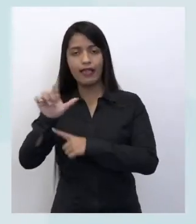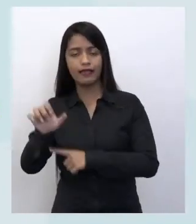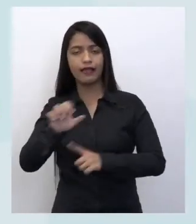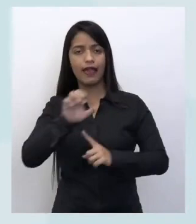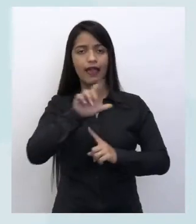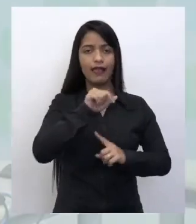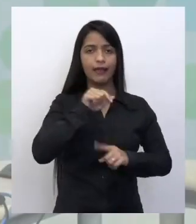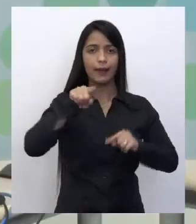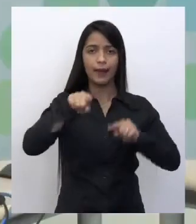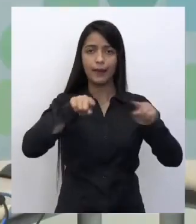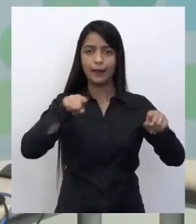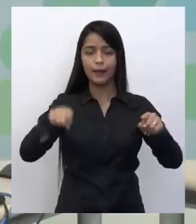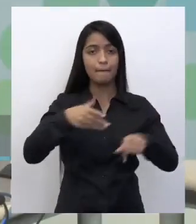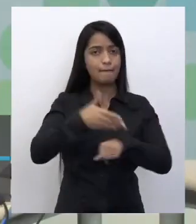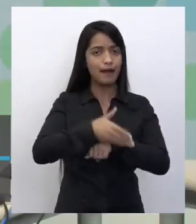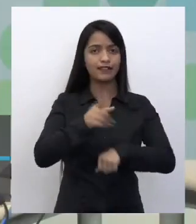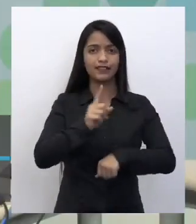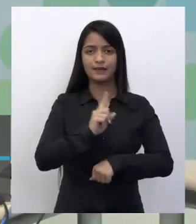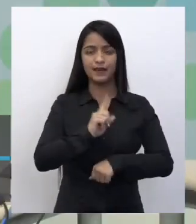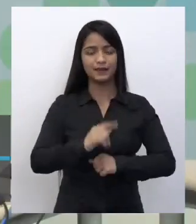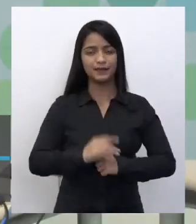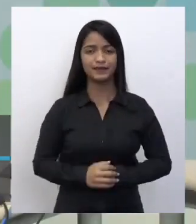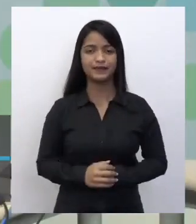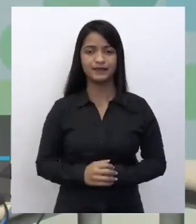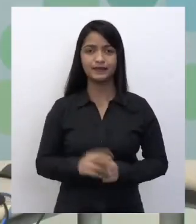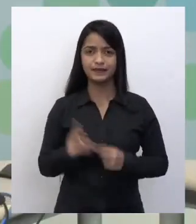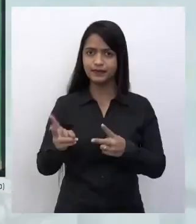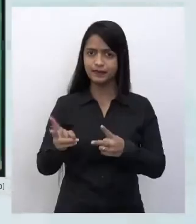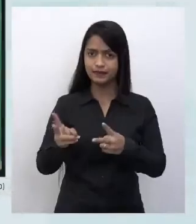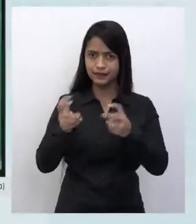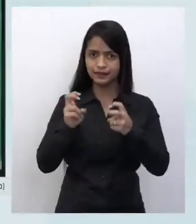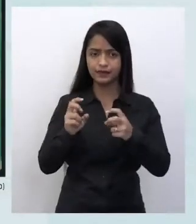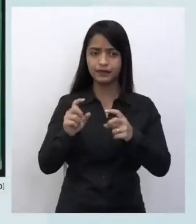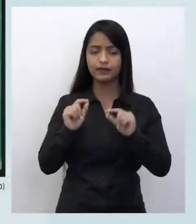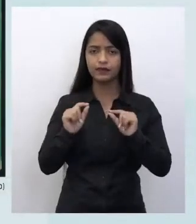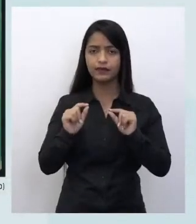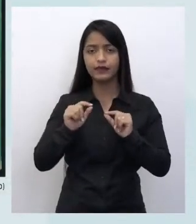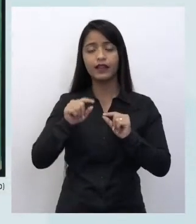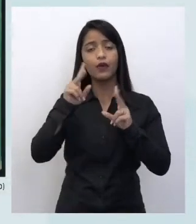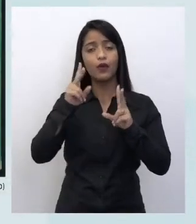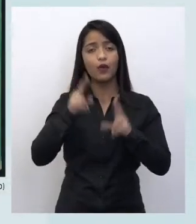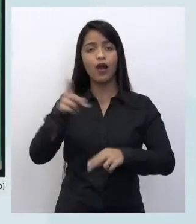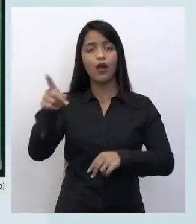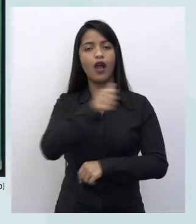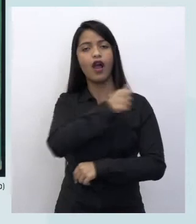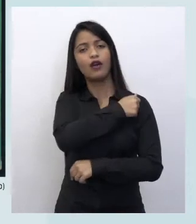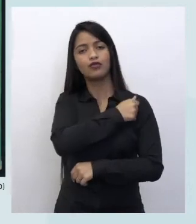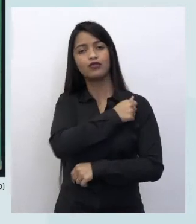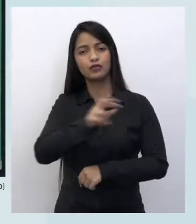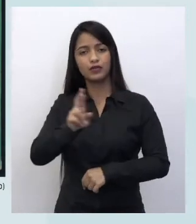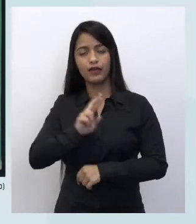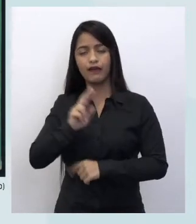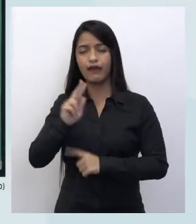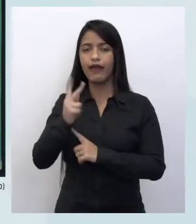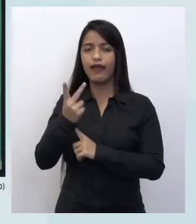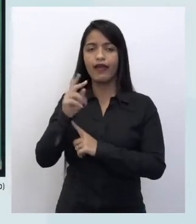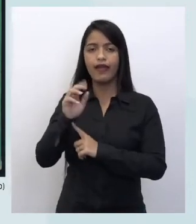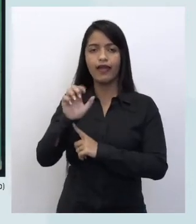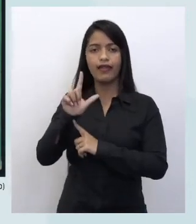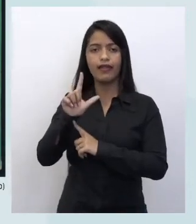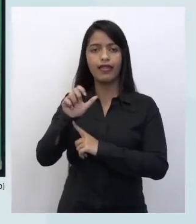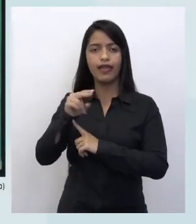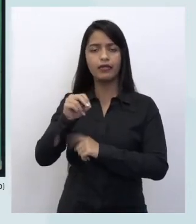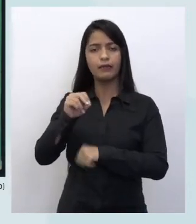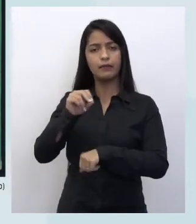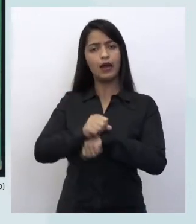história. Tanto que, repara lá, ó. Aí vem a fala daquele aluno que colocou que o Heleno parou muito admirado na figura